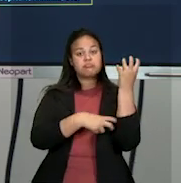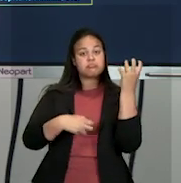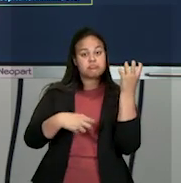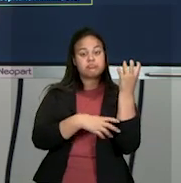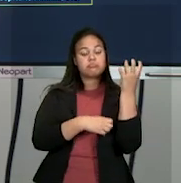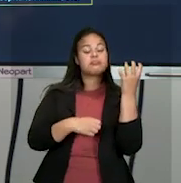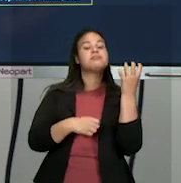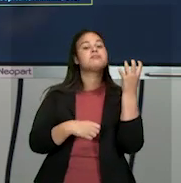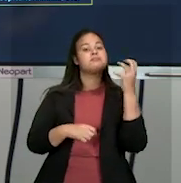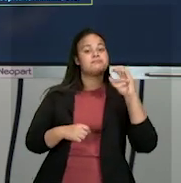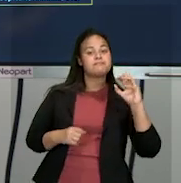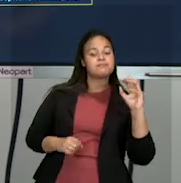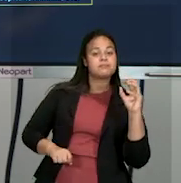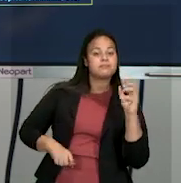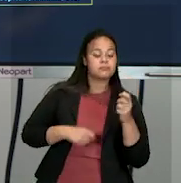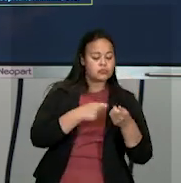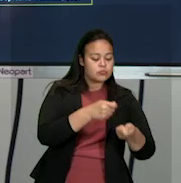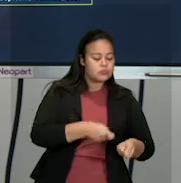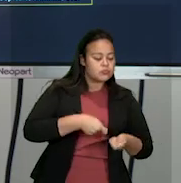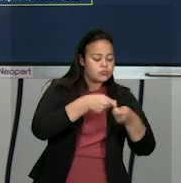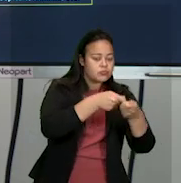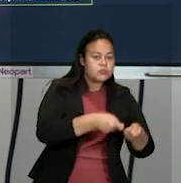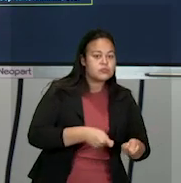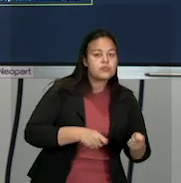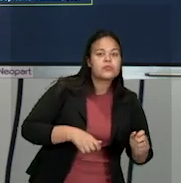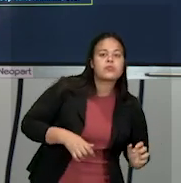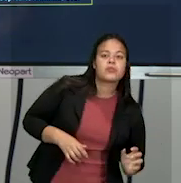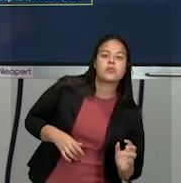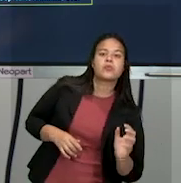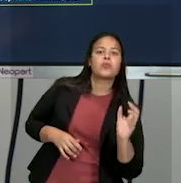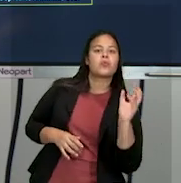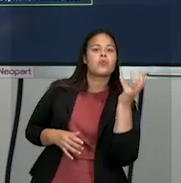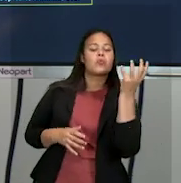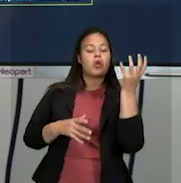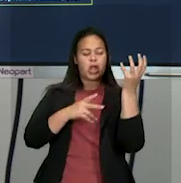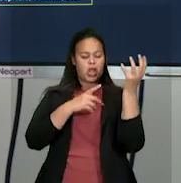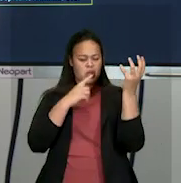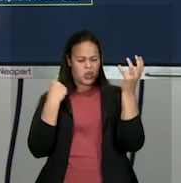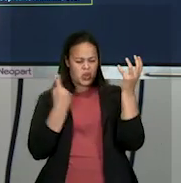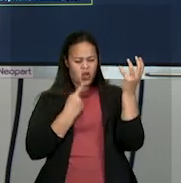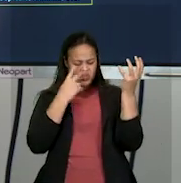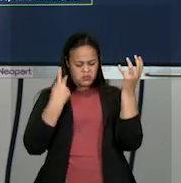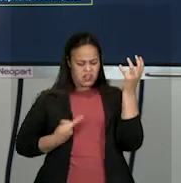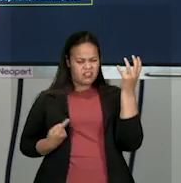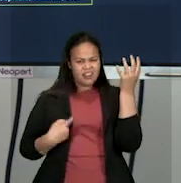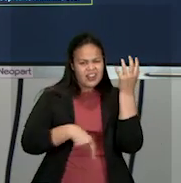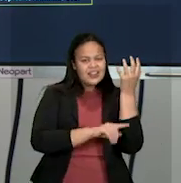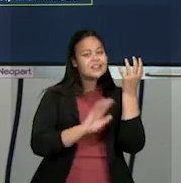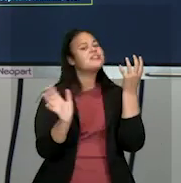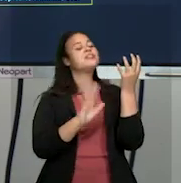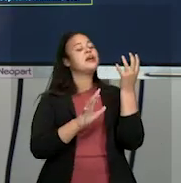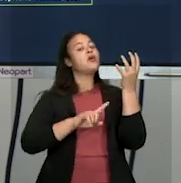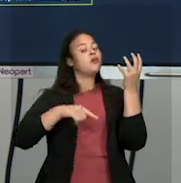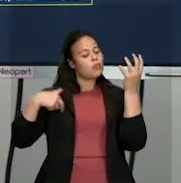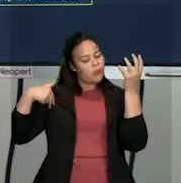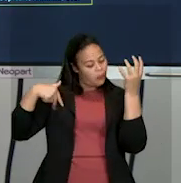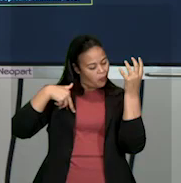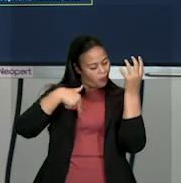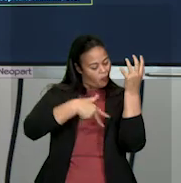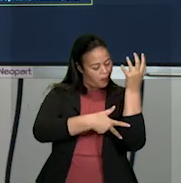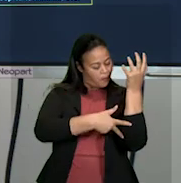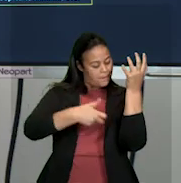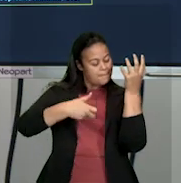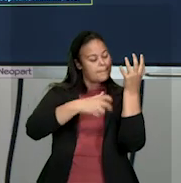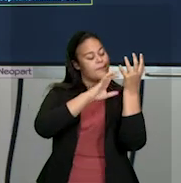Aquela planta nasceu ali na mata e não foi plantada por nós, mas nós vamos lá e retiramos os frutos